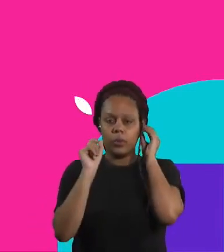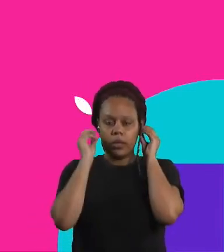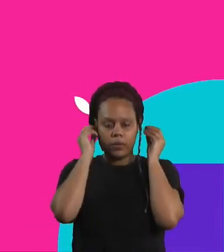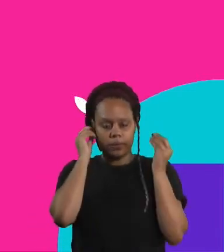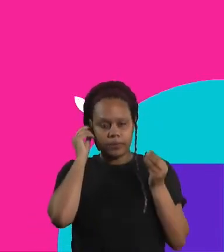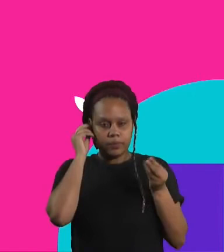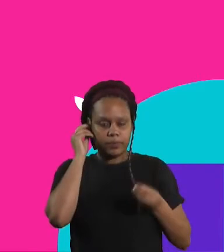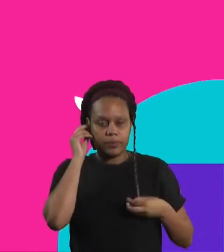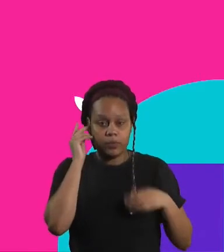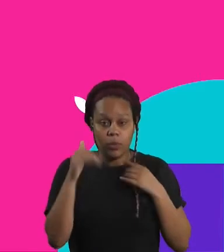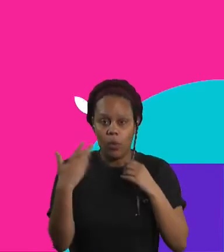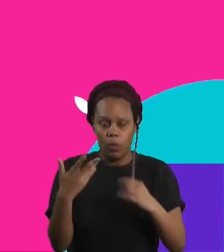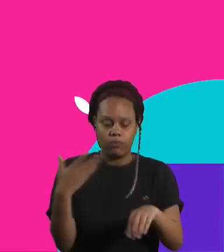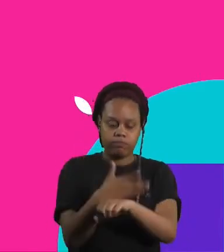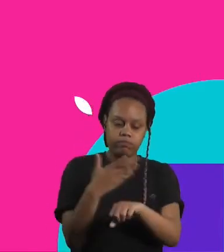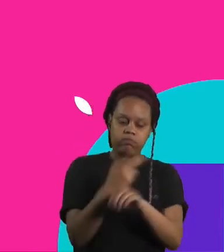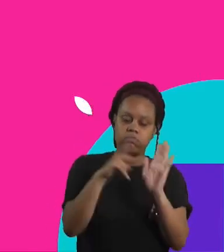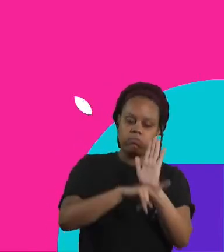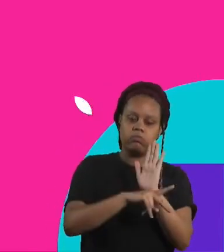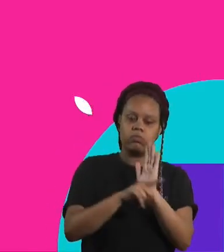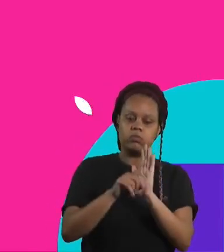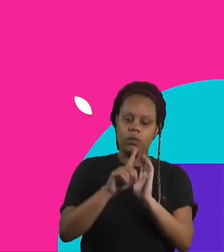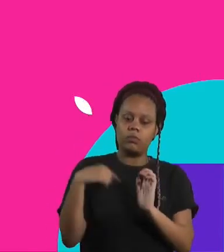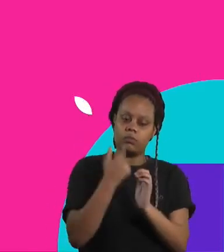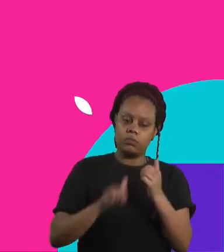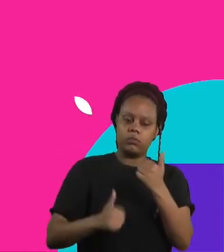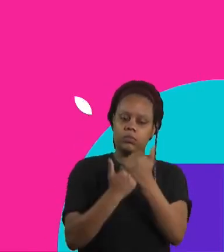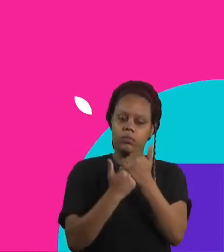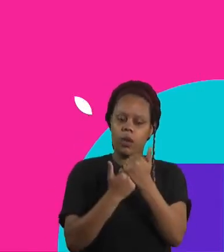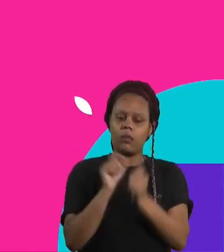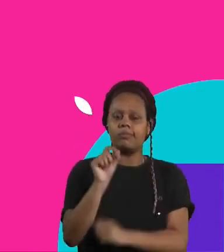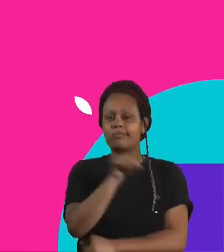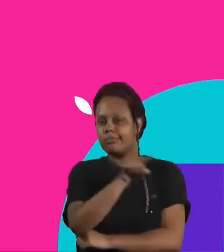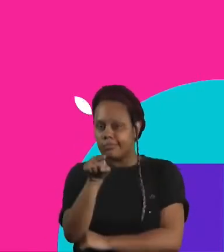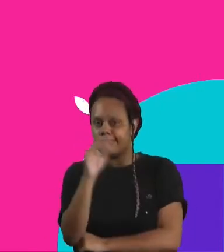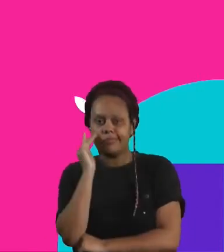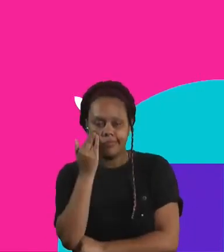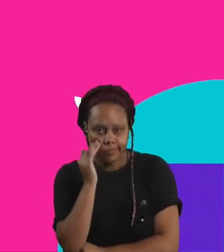participam de um projeto que a gente apoia, o que eles entendem que aquele projeto